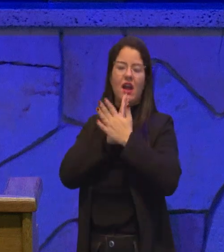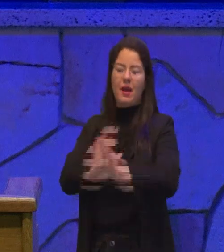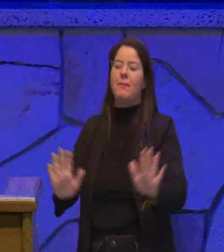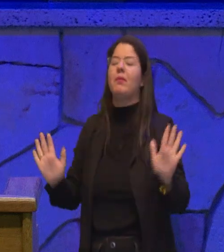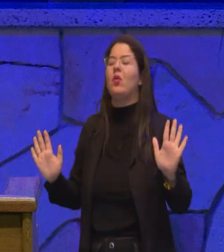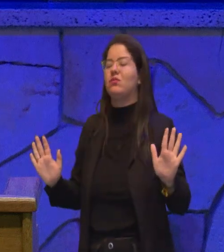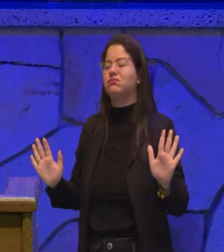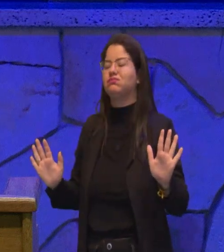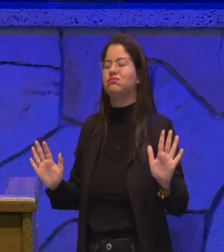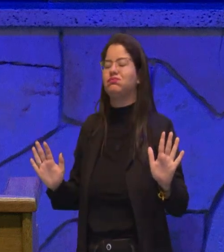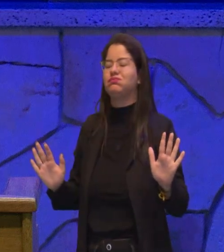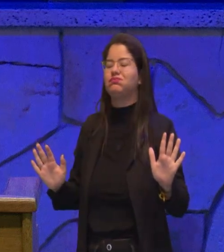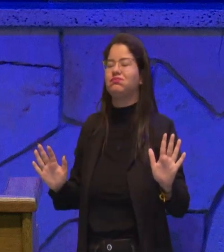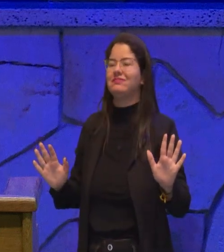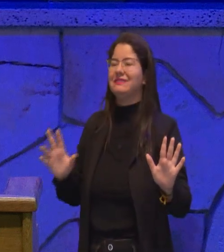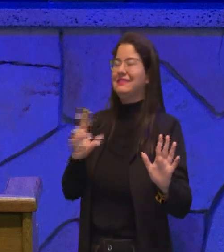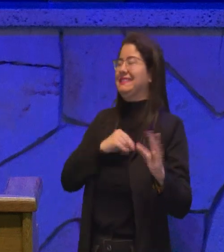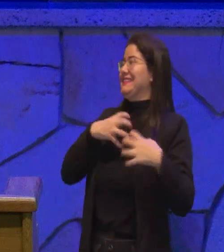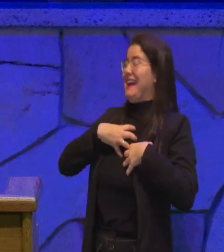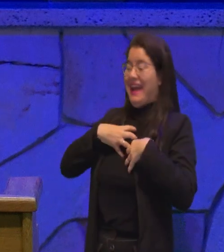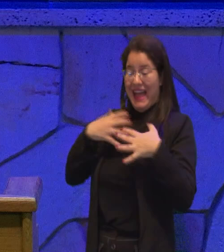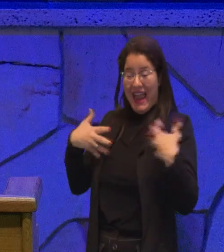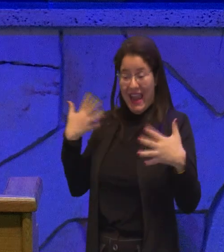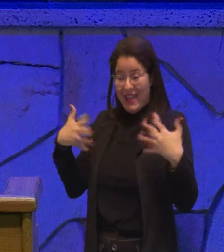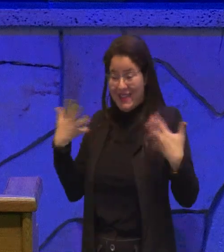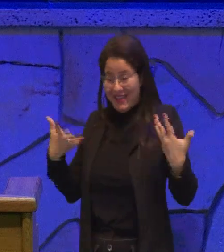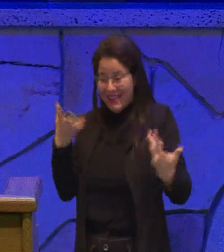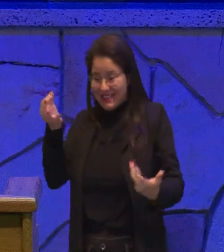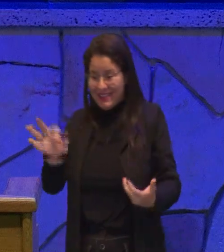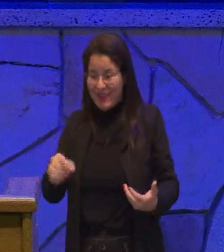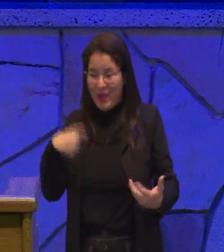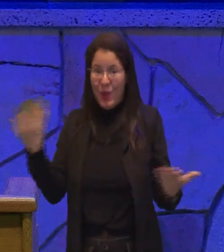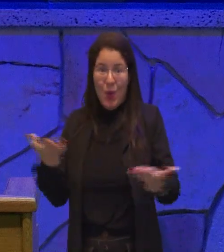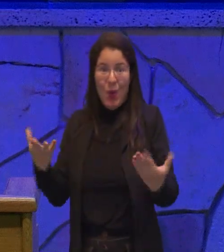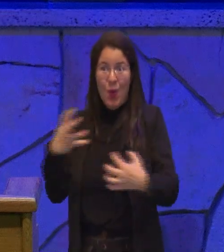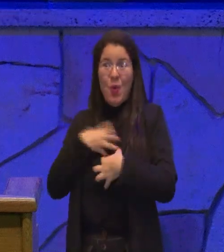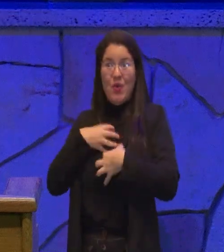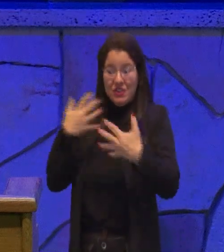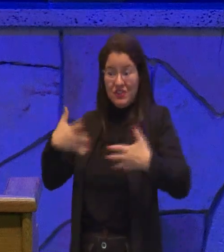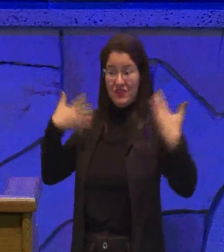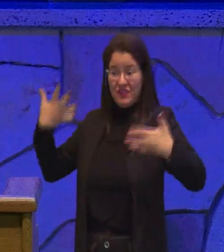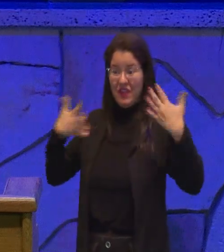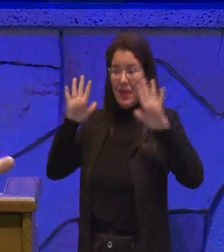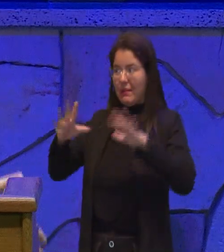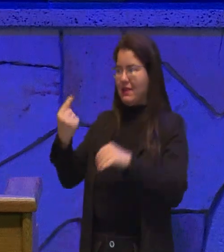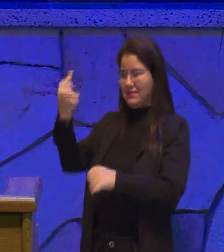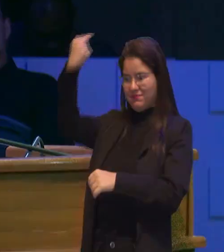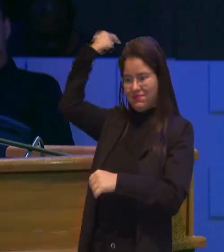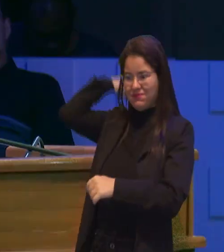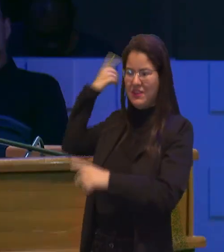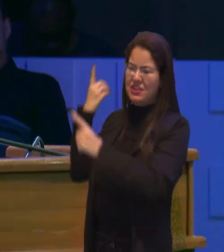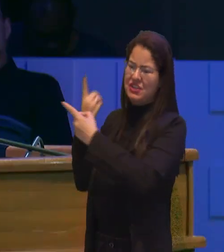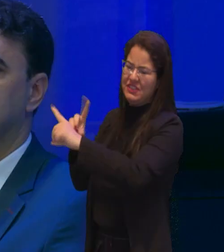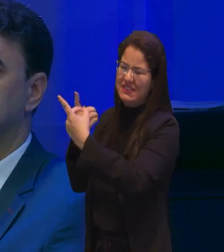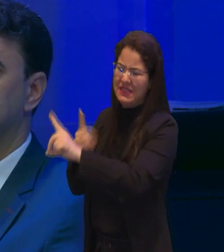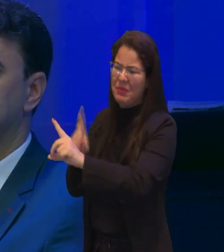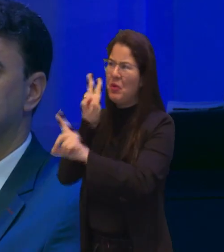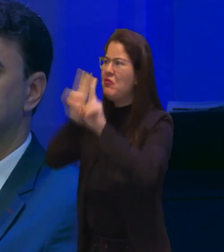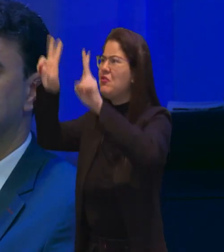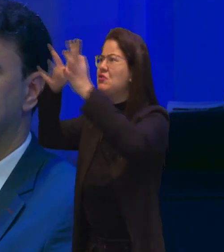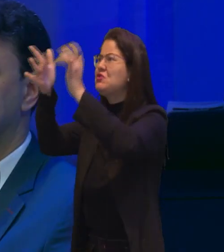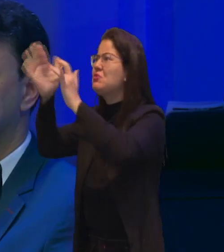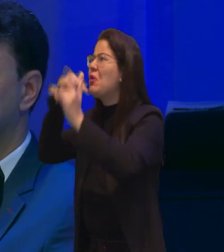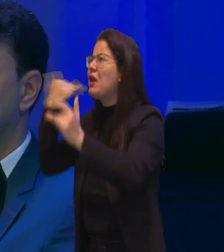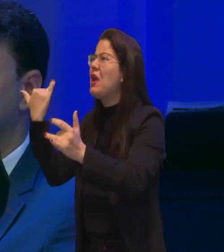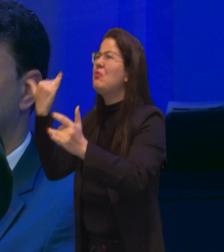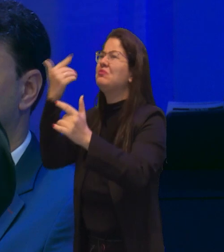Acabou. Nossa, que alegria. A gente hoje fica feliz, né? Mas naquele tempo os discípulos choravam. Como